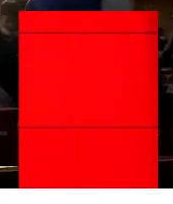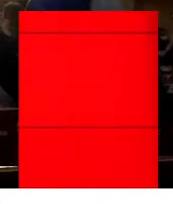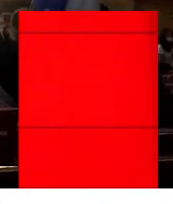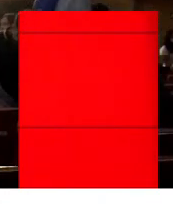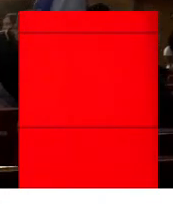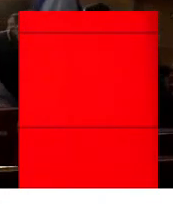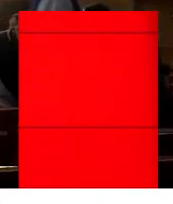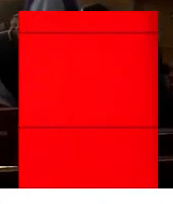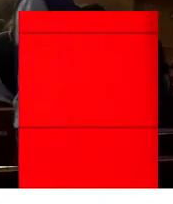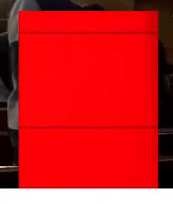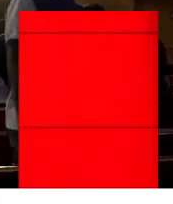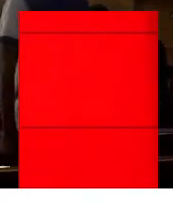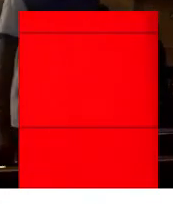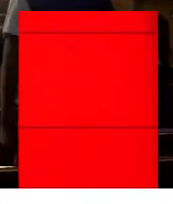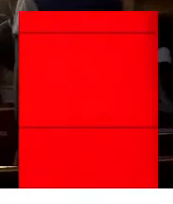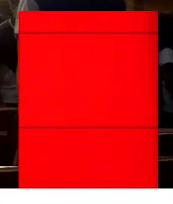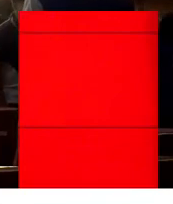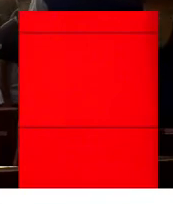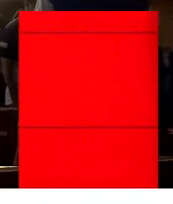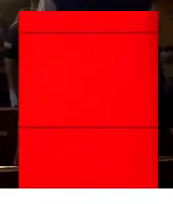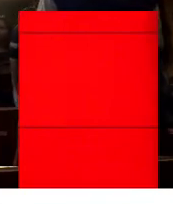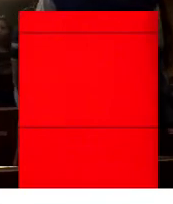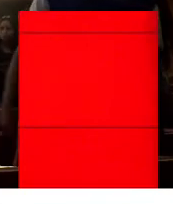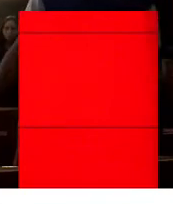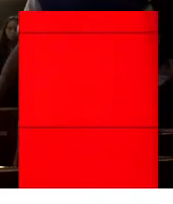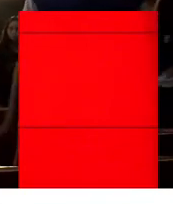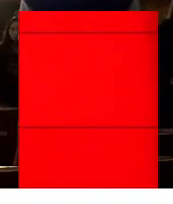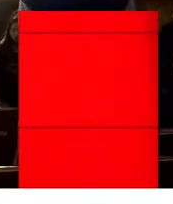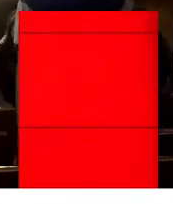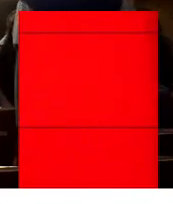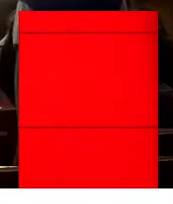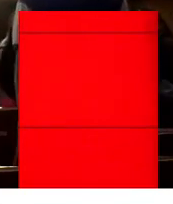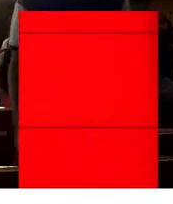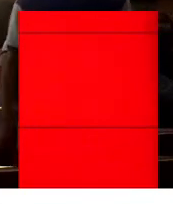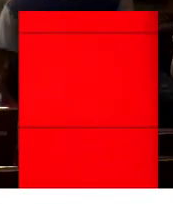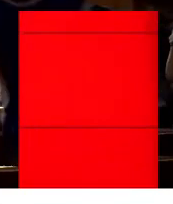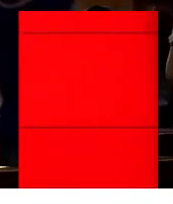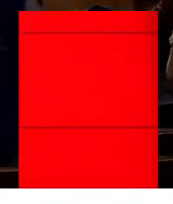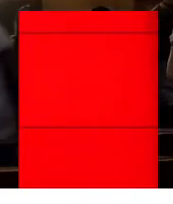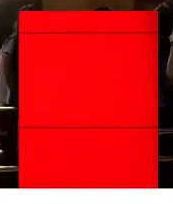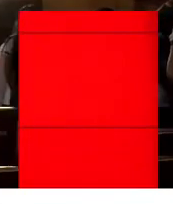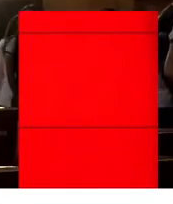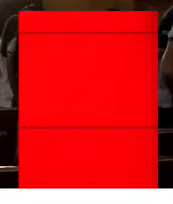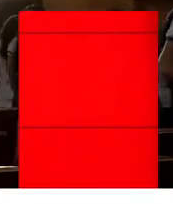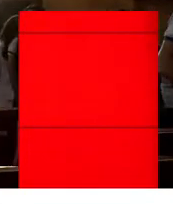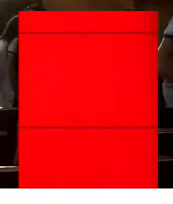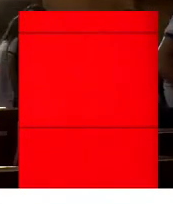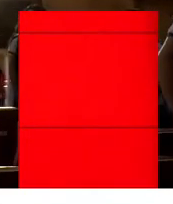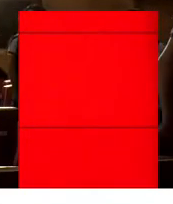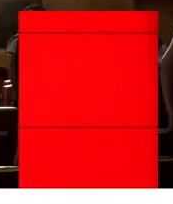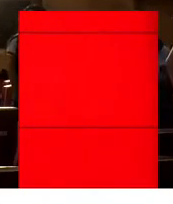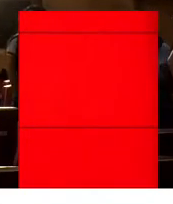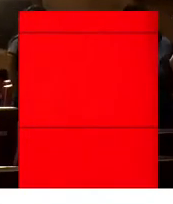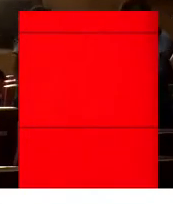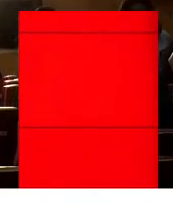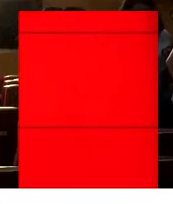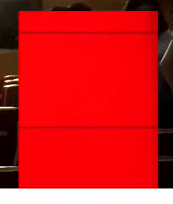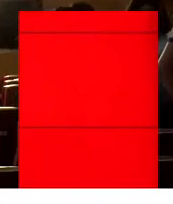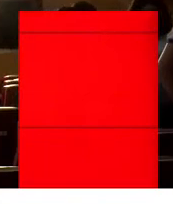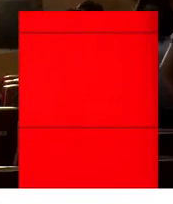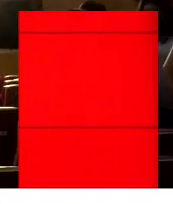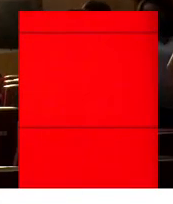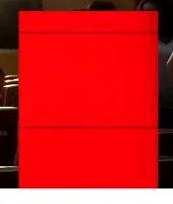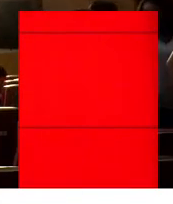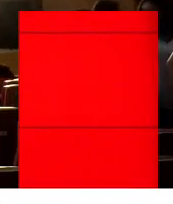uma limpeza aqui no lixo que porventura tenha. Então, quem vai, não pode ficar aqui dentro. Vamos lá, agora intervalo lá